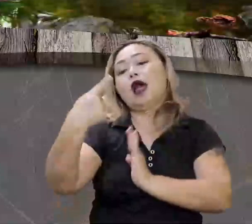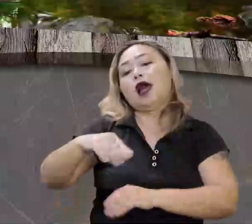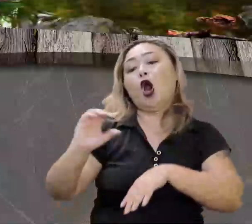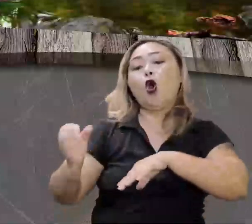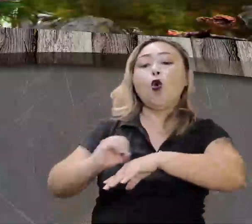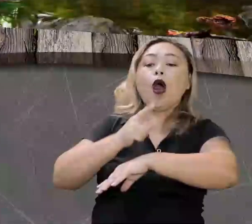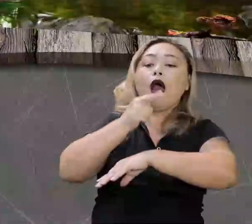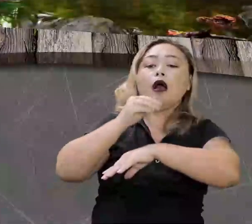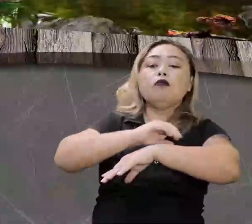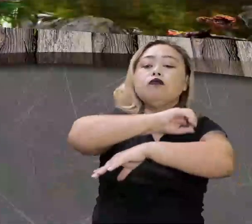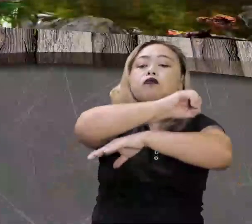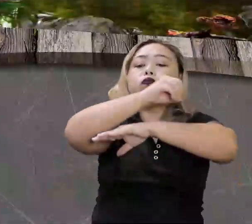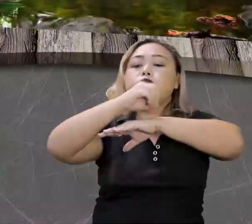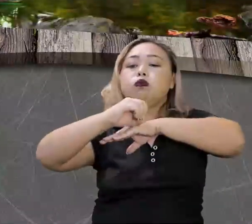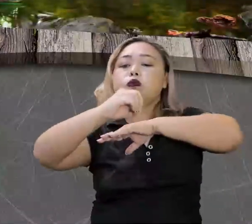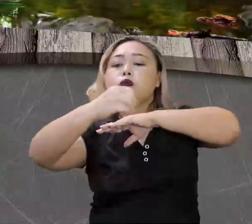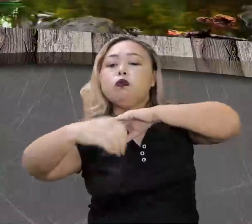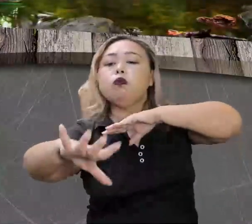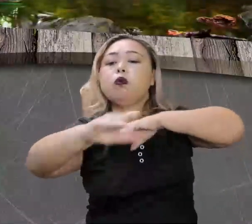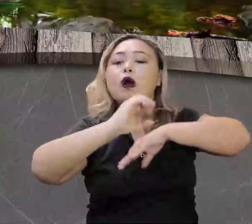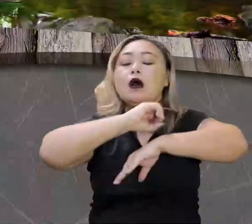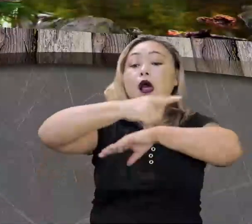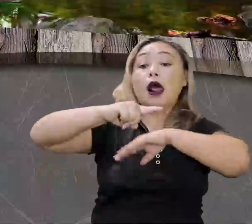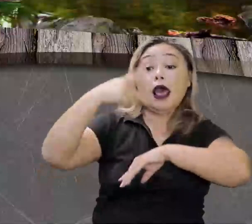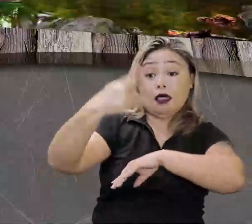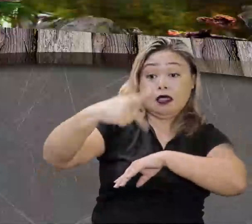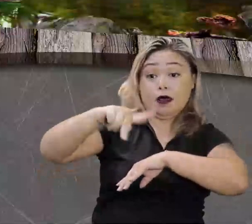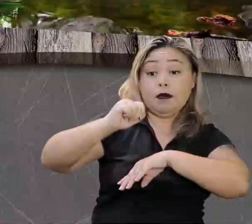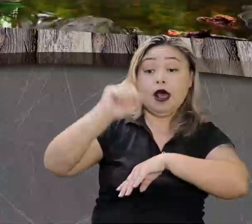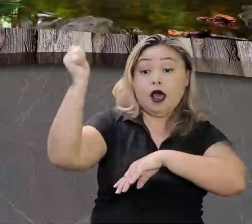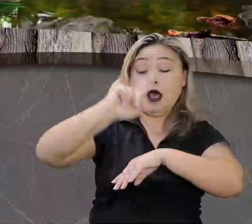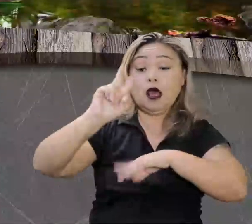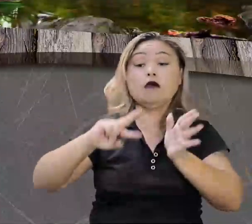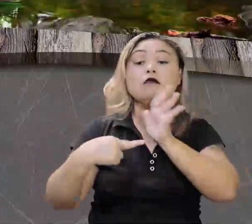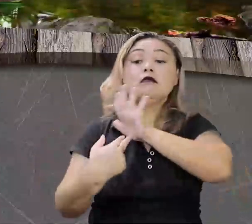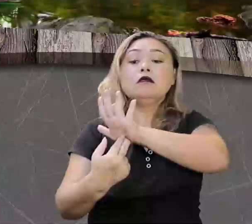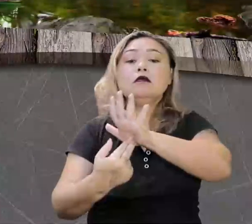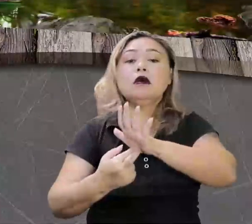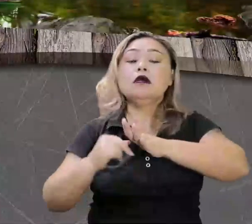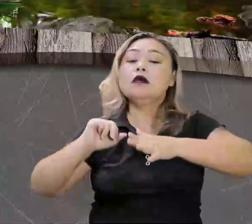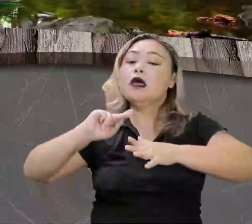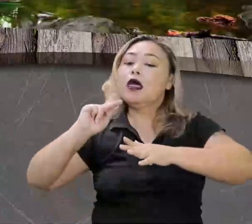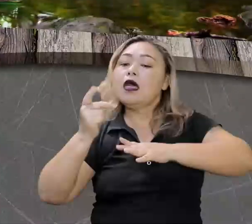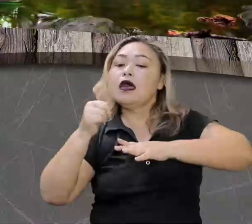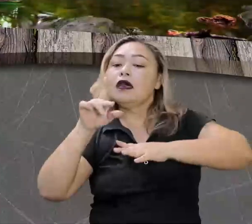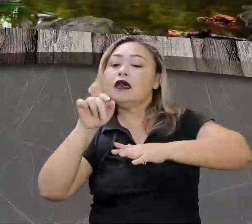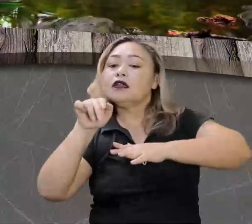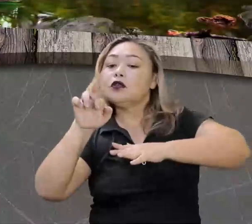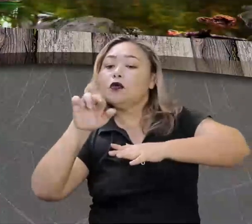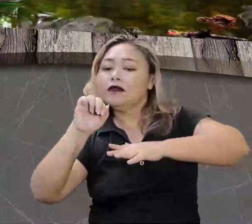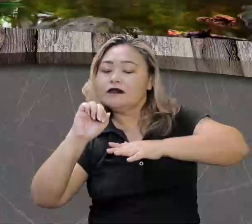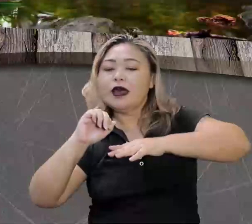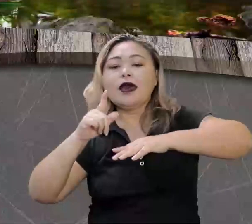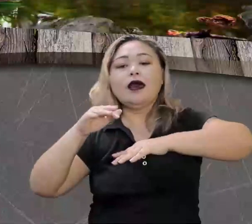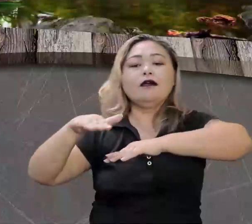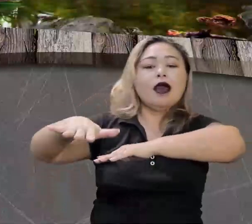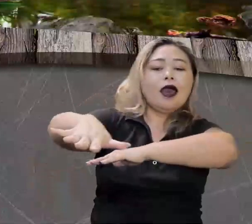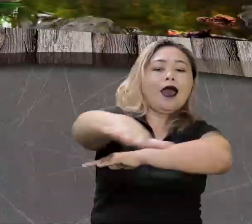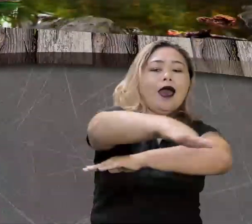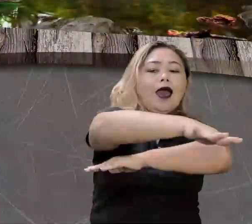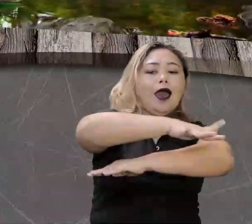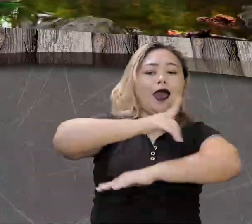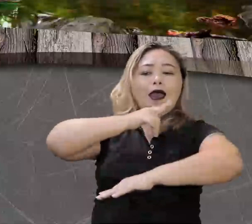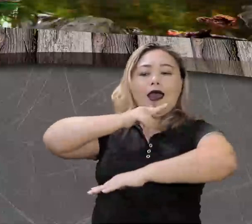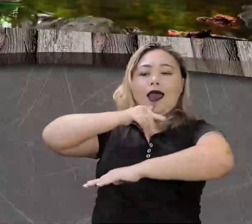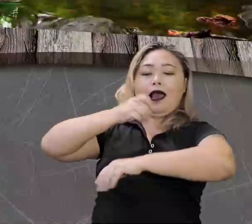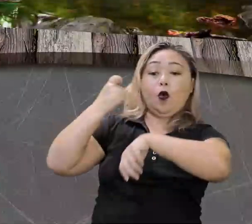oceanos aí, tá? Então, essa parte azul, a gente aprendeu lá que representa a hidrosfera, lembram? Aí nós temos a